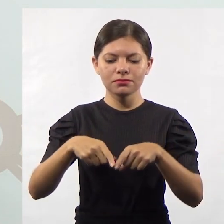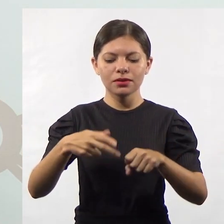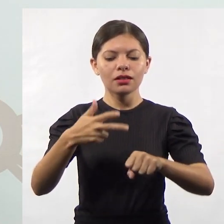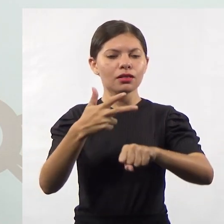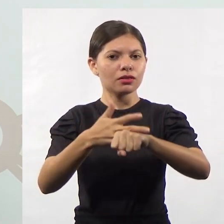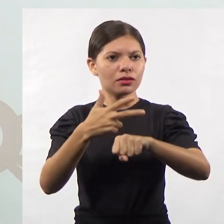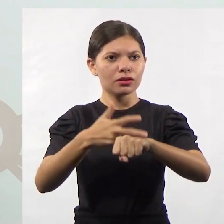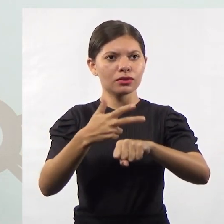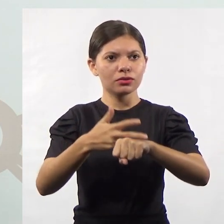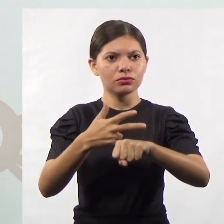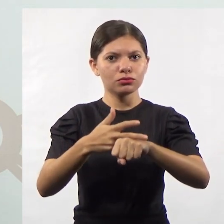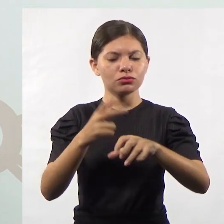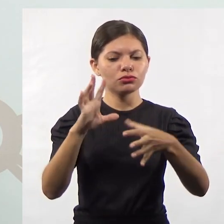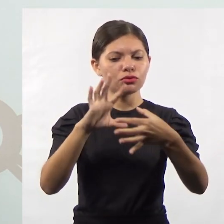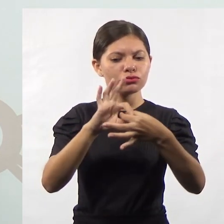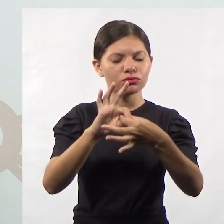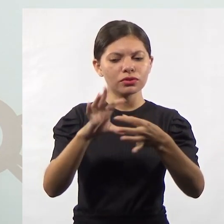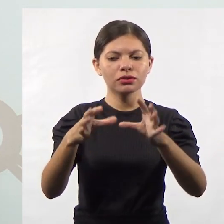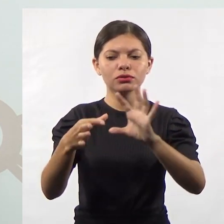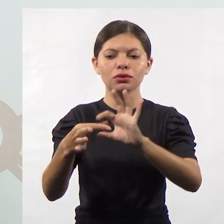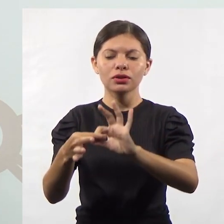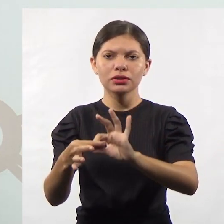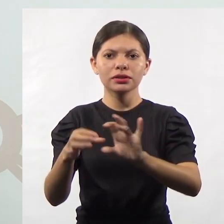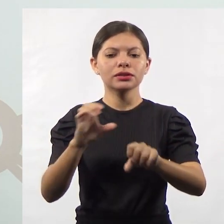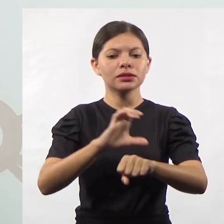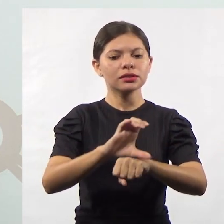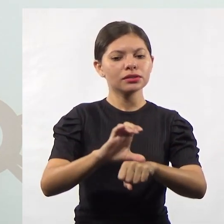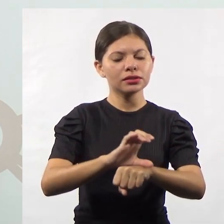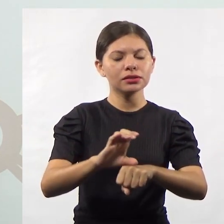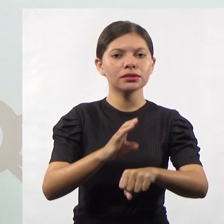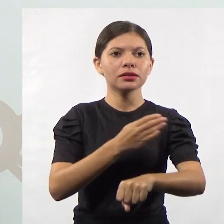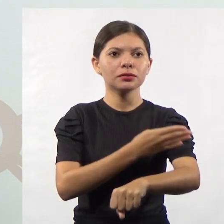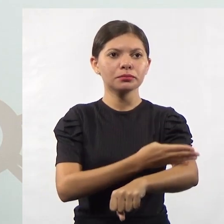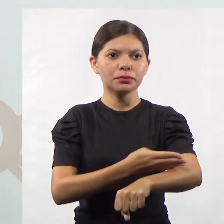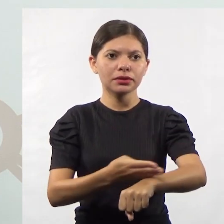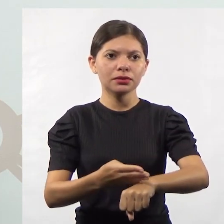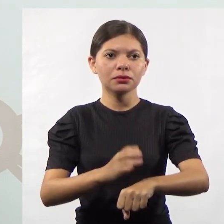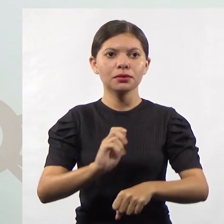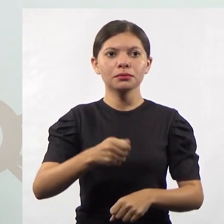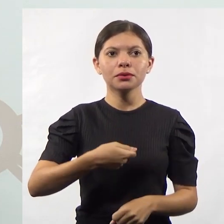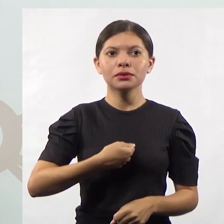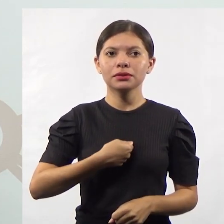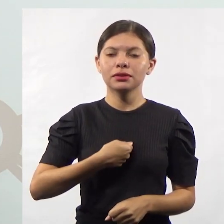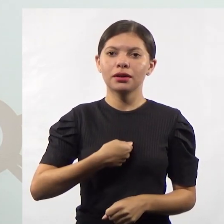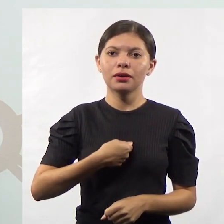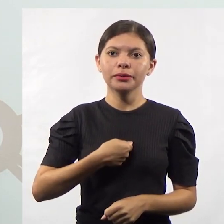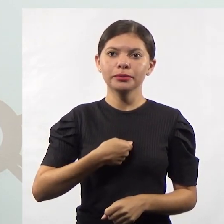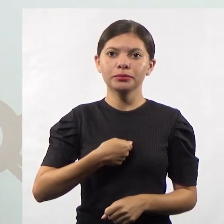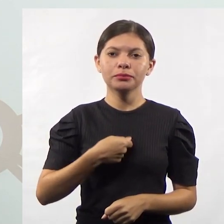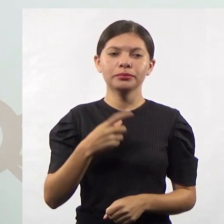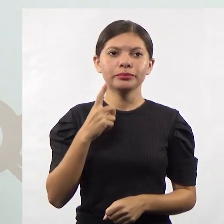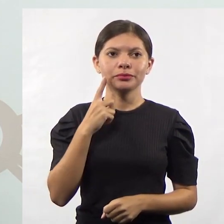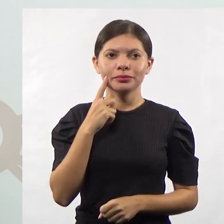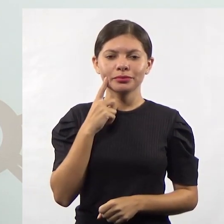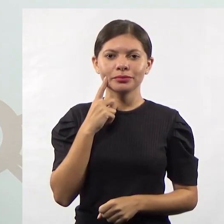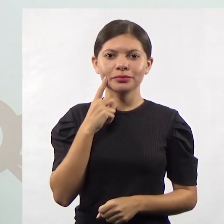estúdios com uns conectores cinza e fundo branco, e o meu sinal para a comunidade Libras